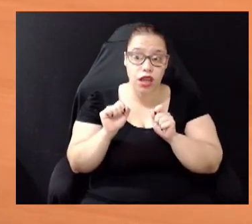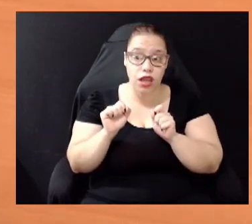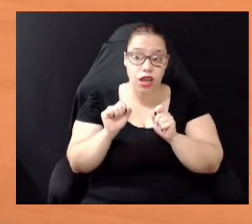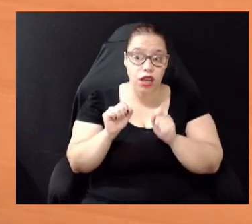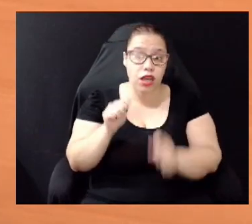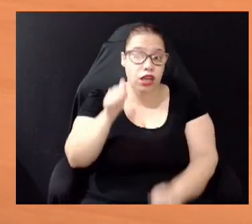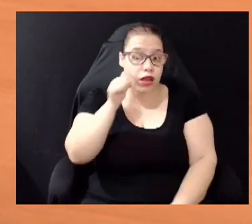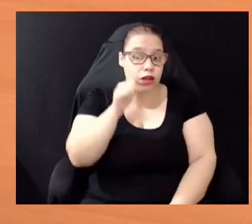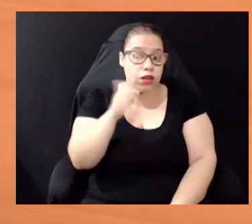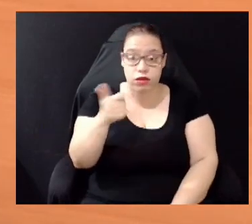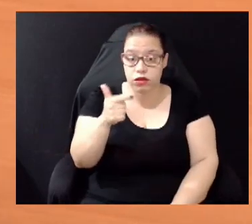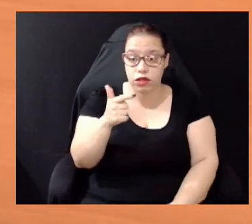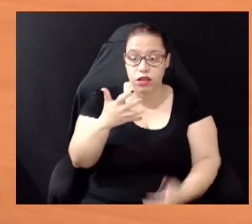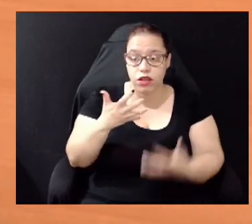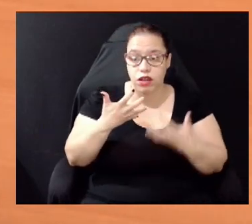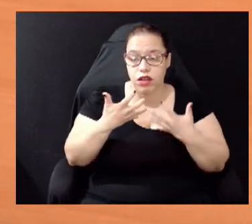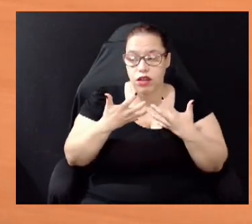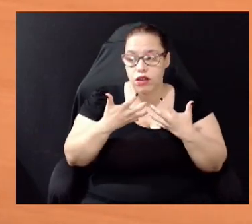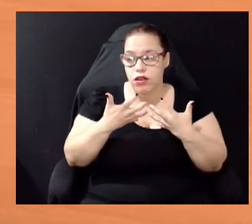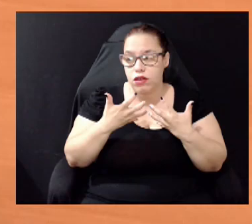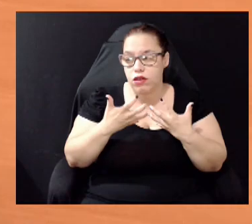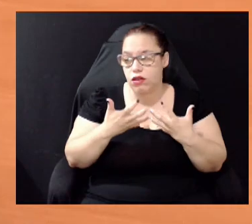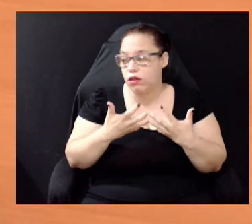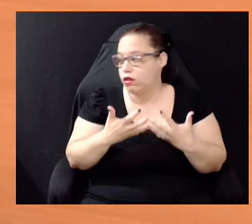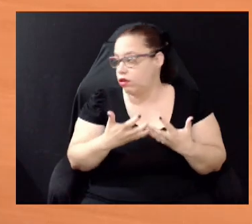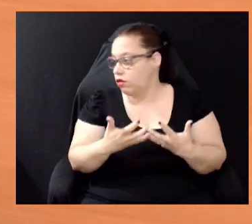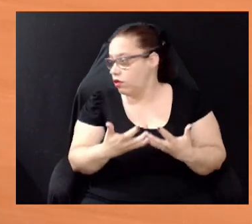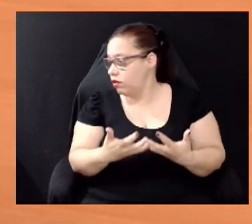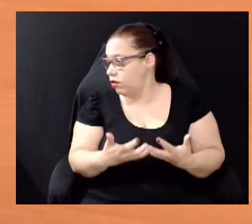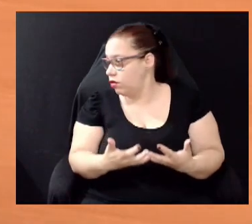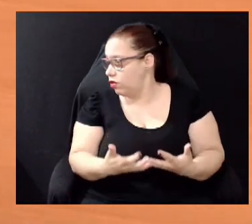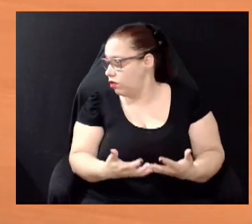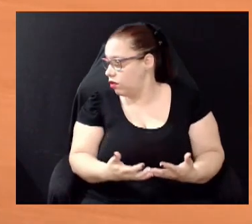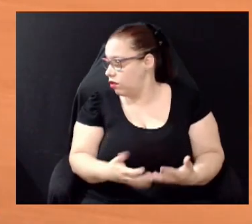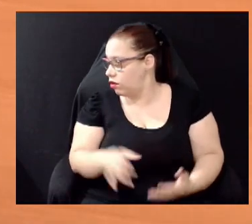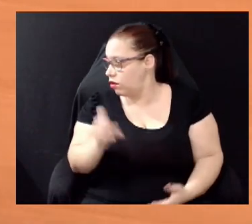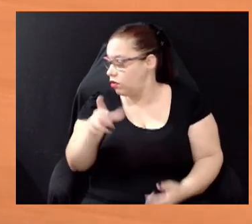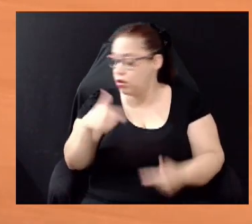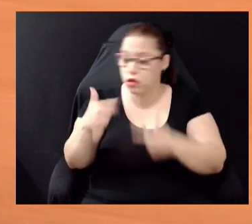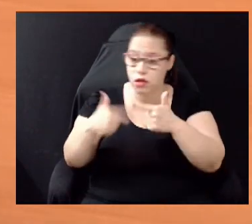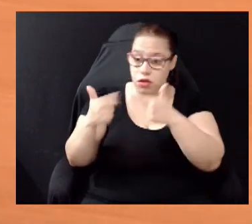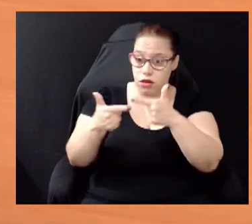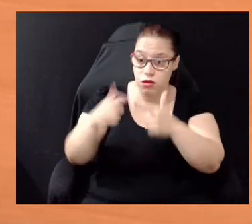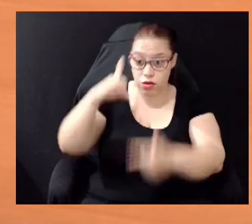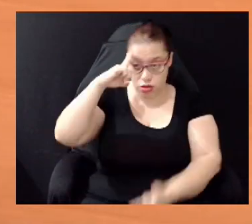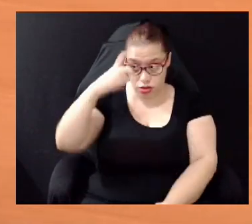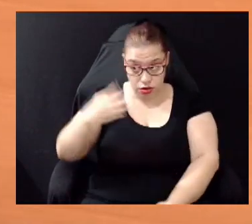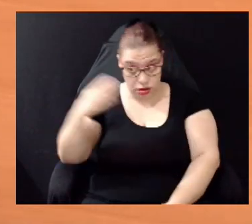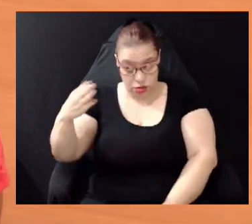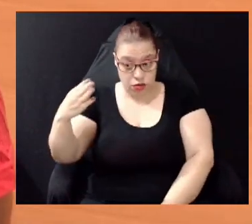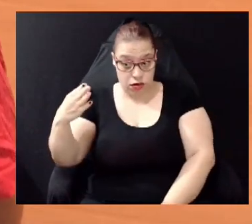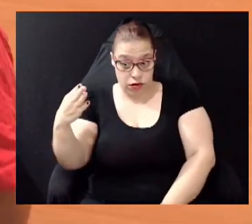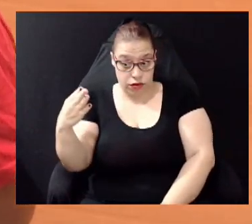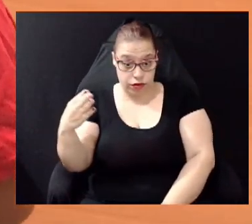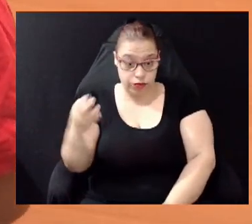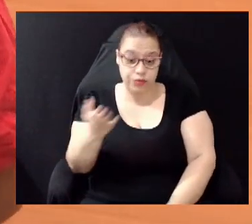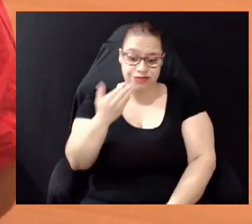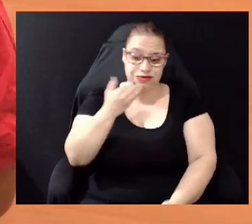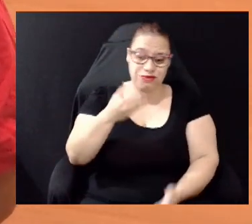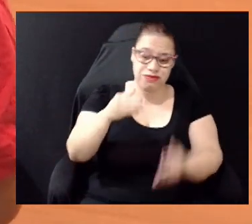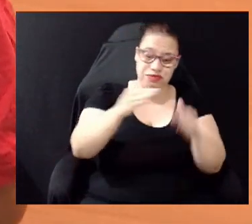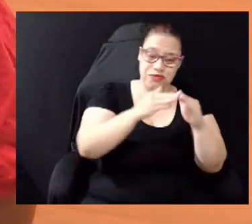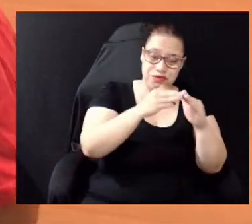essa exaustão, porque não é só no trabalho, né, do dia a dia, que é para colocar a comida em casa, que essas